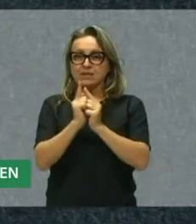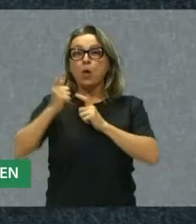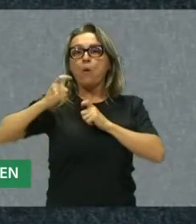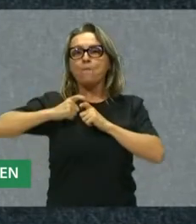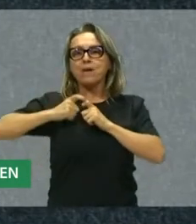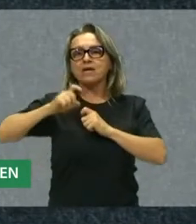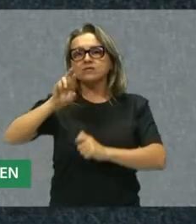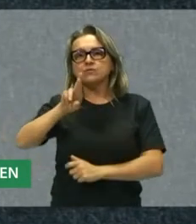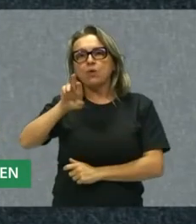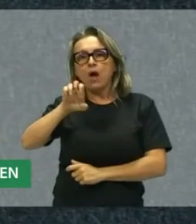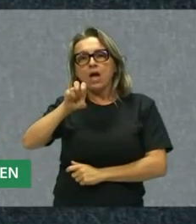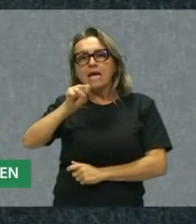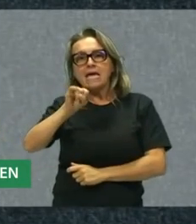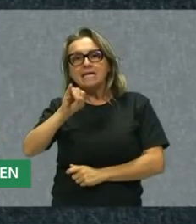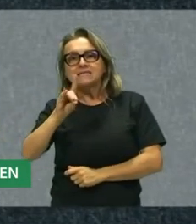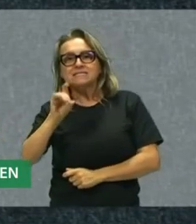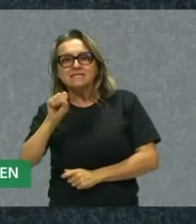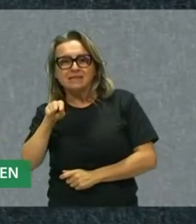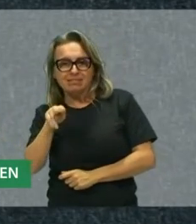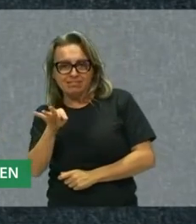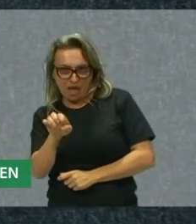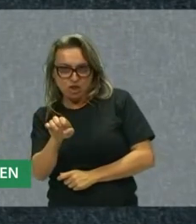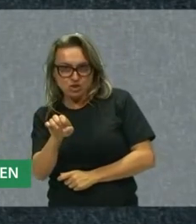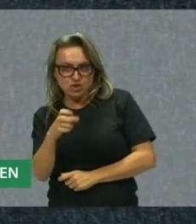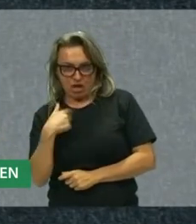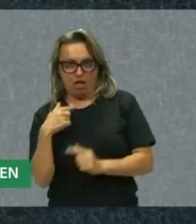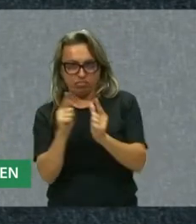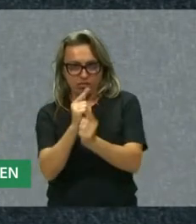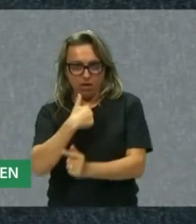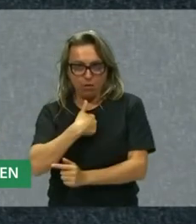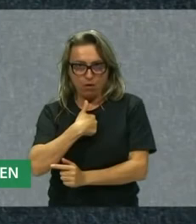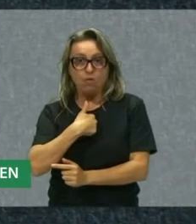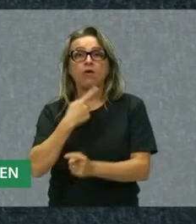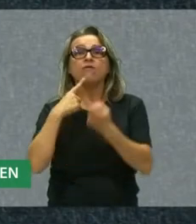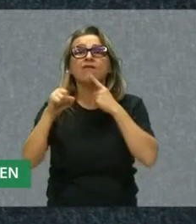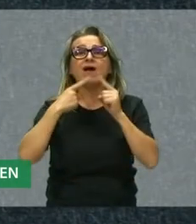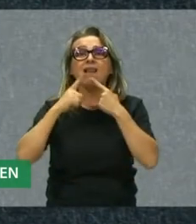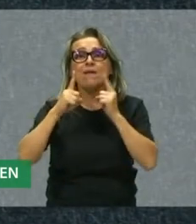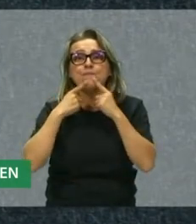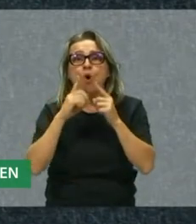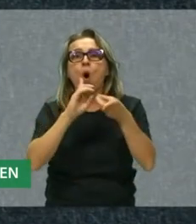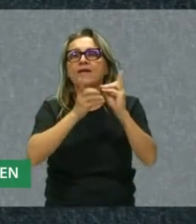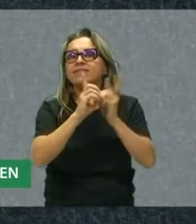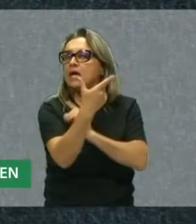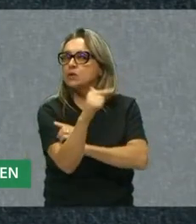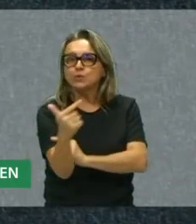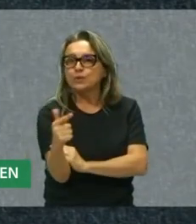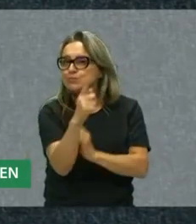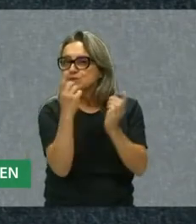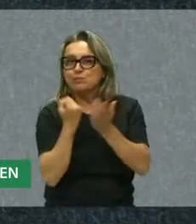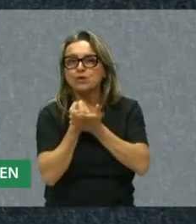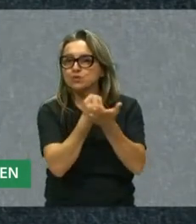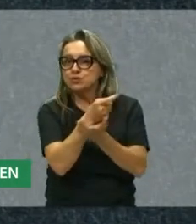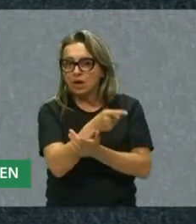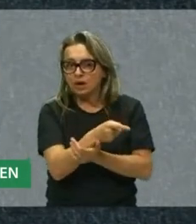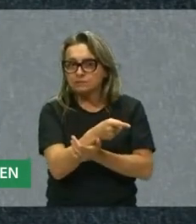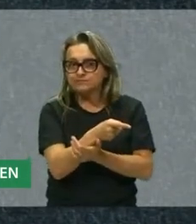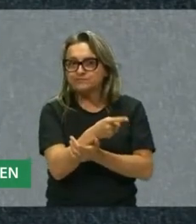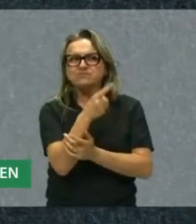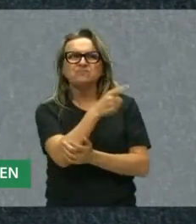tinha um técnico para ajudar ele, não tinha material suficiente para fazer a obturação no meu dedo, e ficou ali